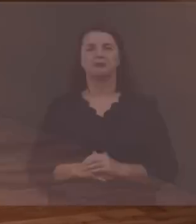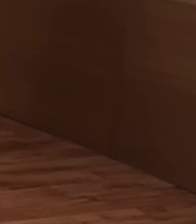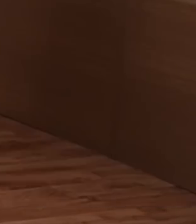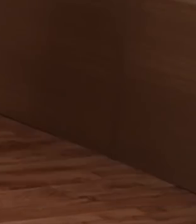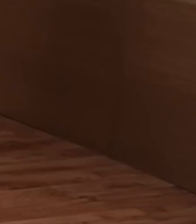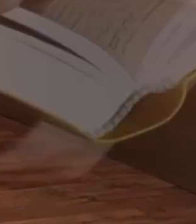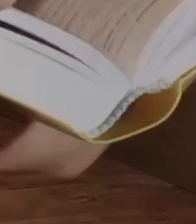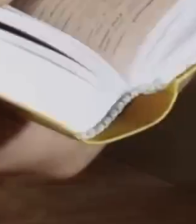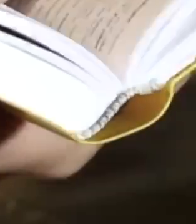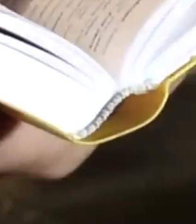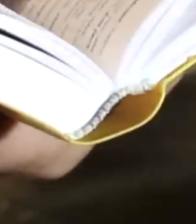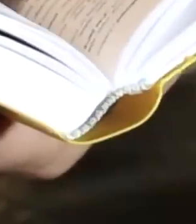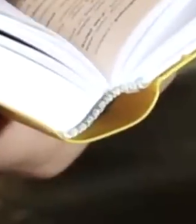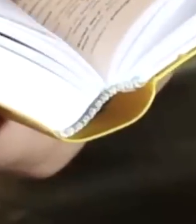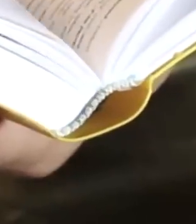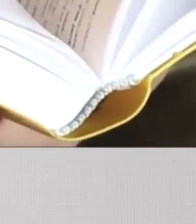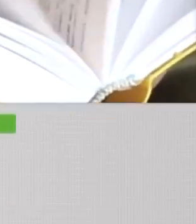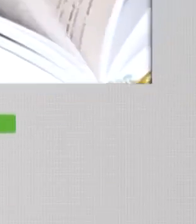do texto.